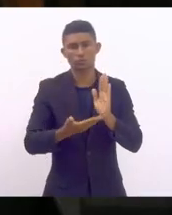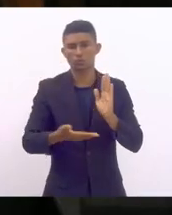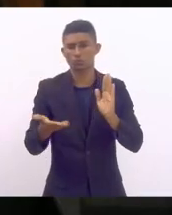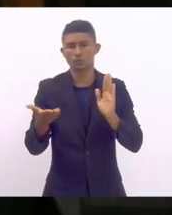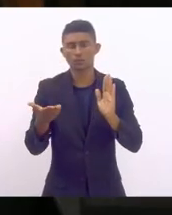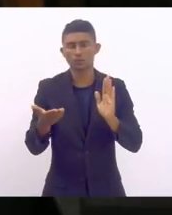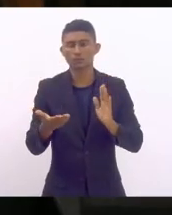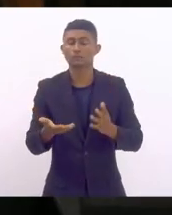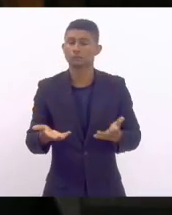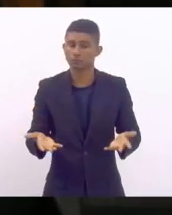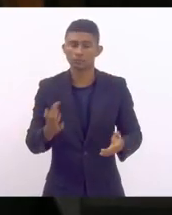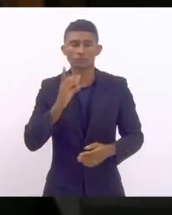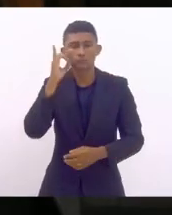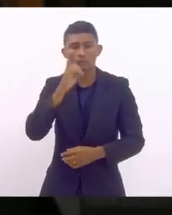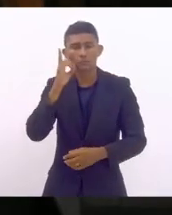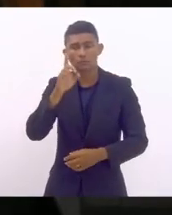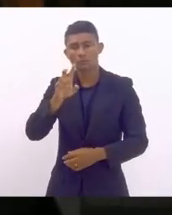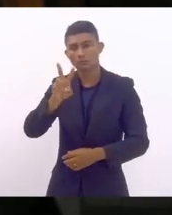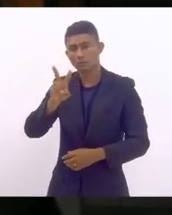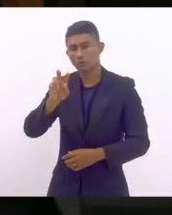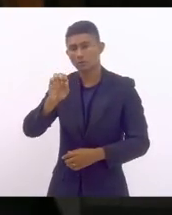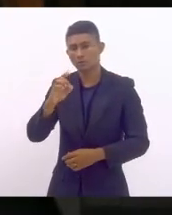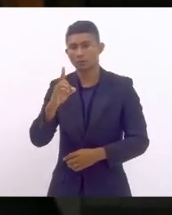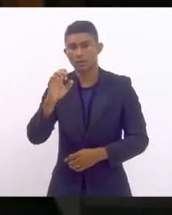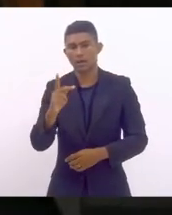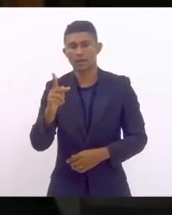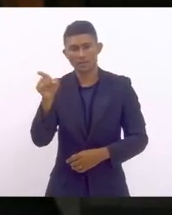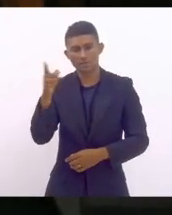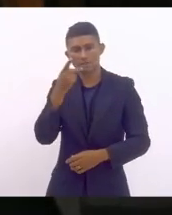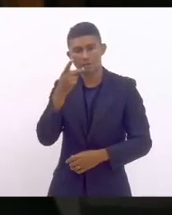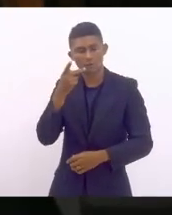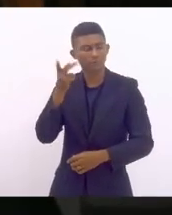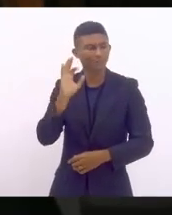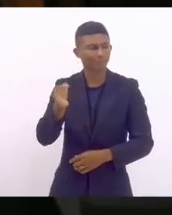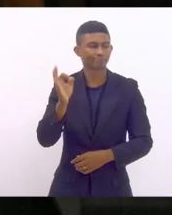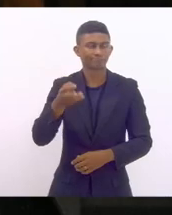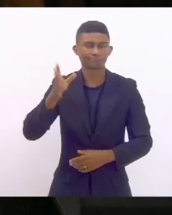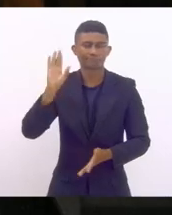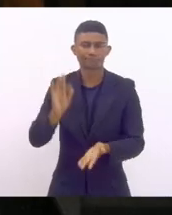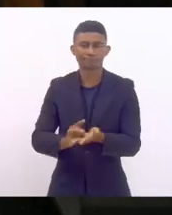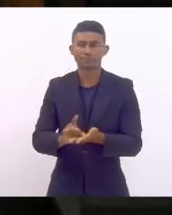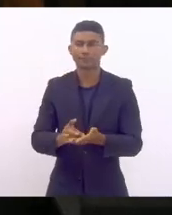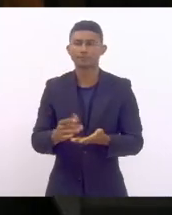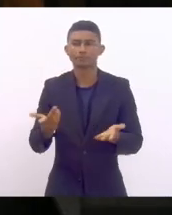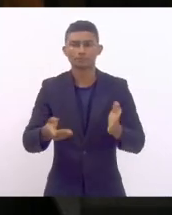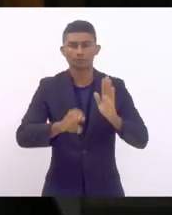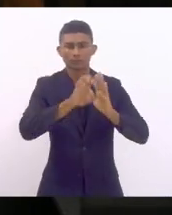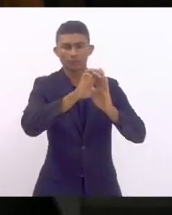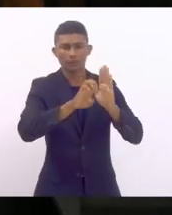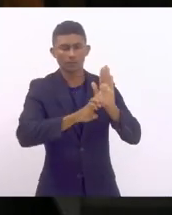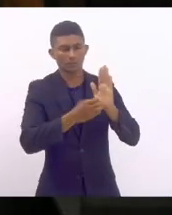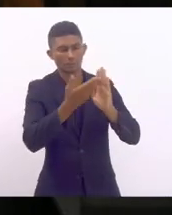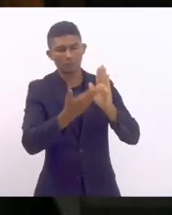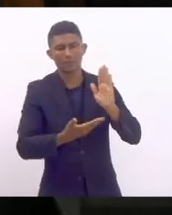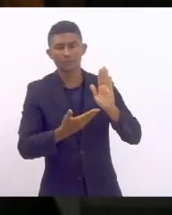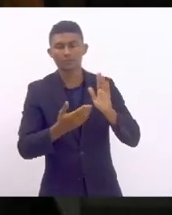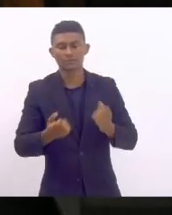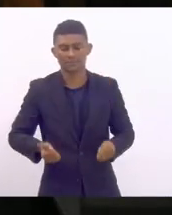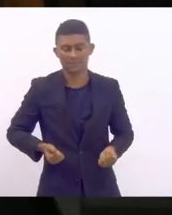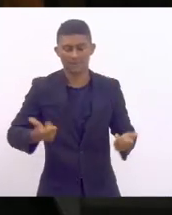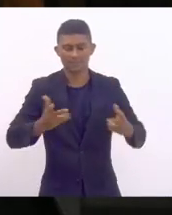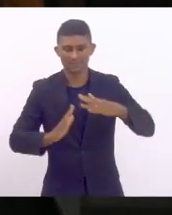aqui dizia muito bem o Deputado waldeck Carneiro que para emenda constitucional do tempo de